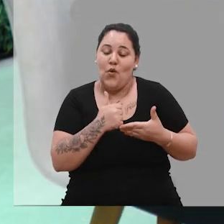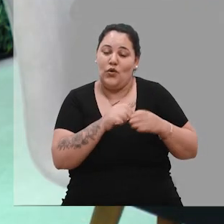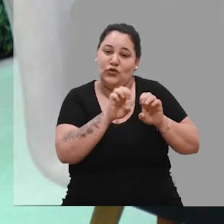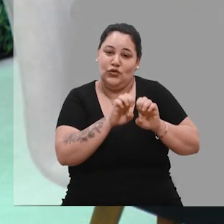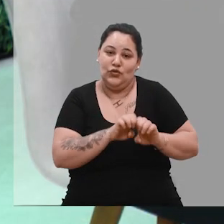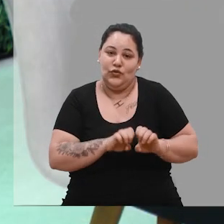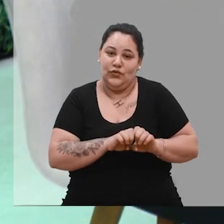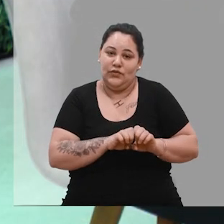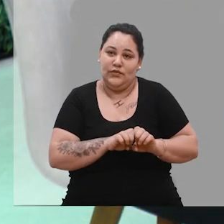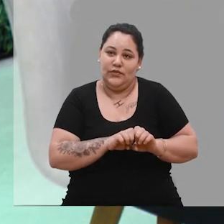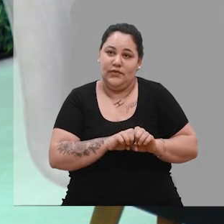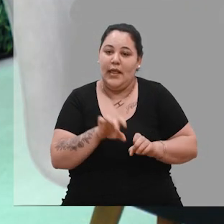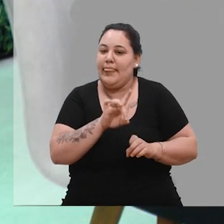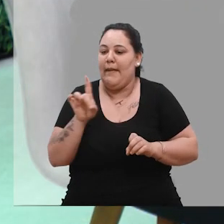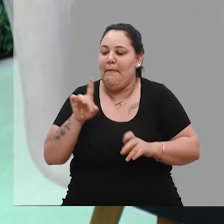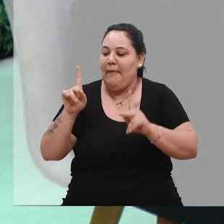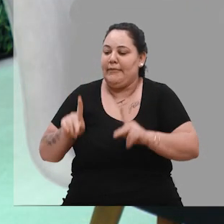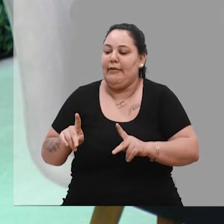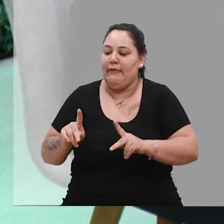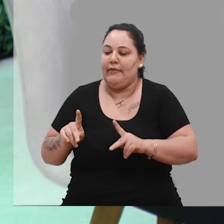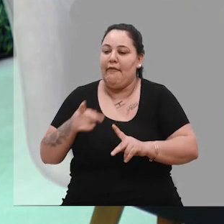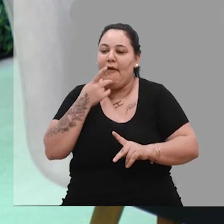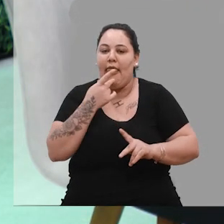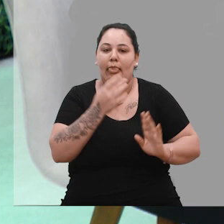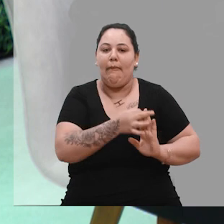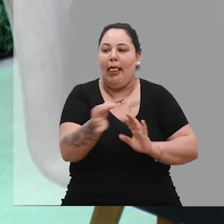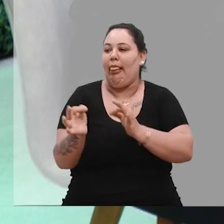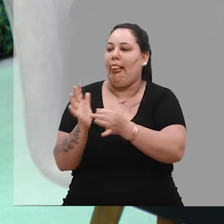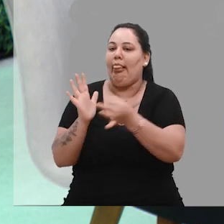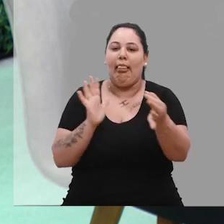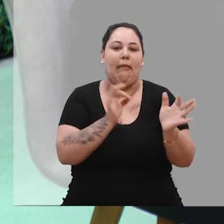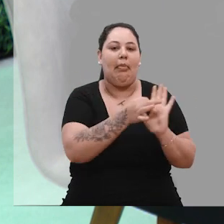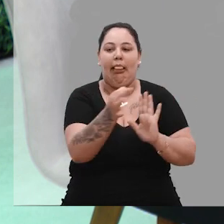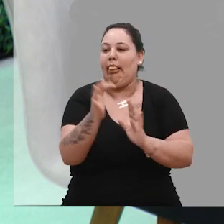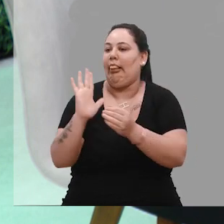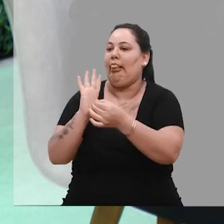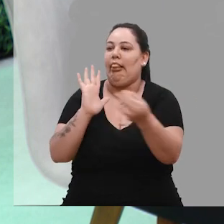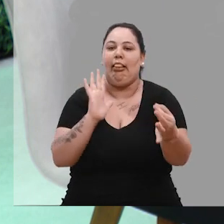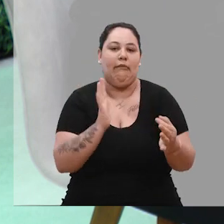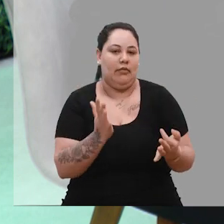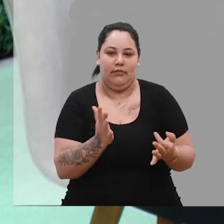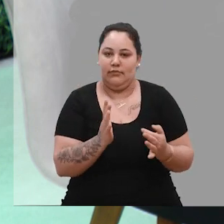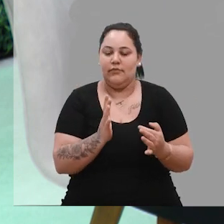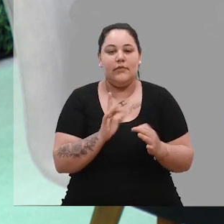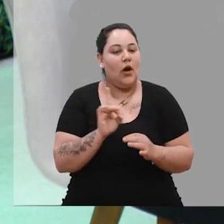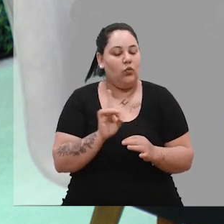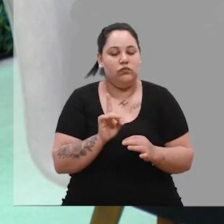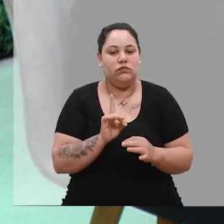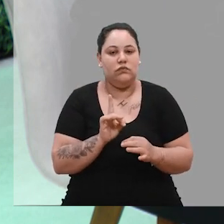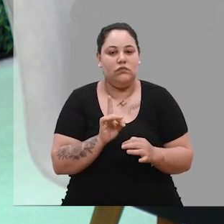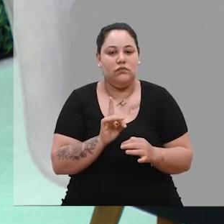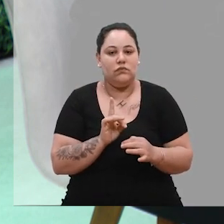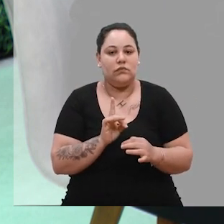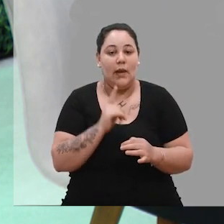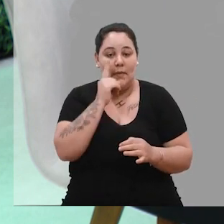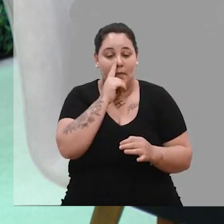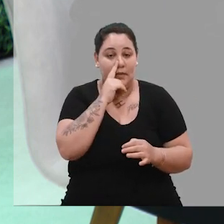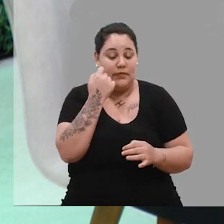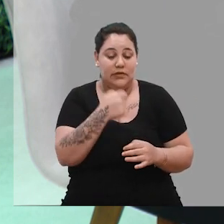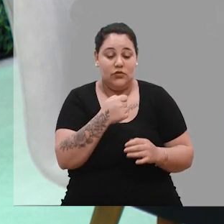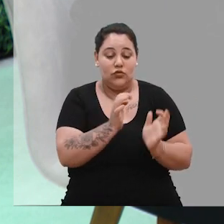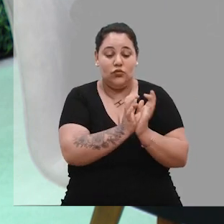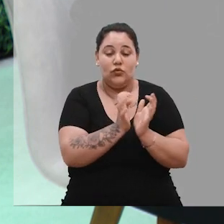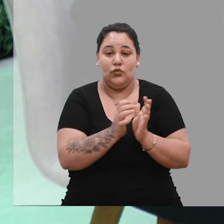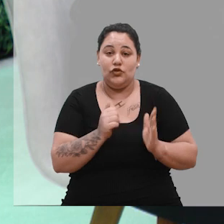um monte de gente lá dando cada um a sua opinião. Então, se essa mãe tem uma rede de apoio que vai ajudar ela, essa